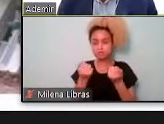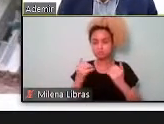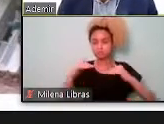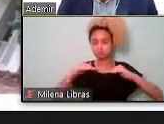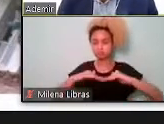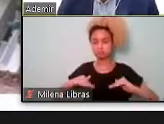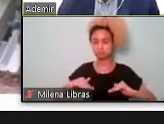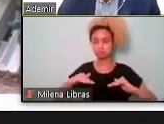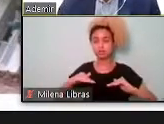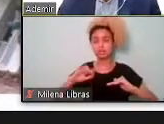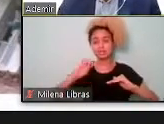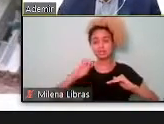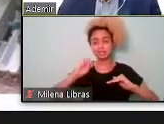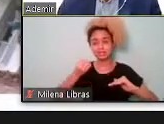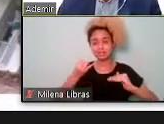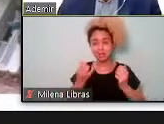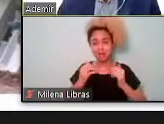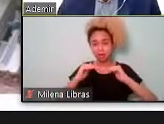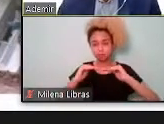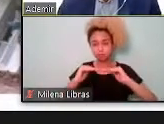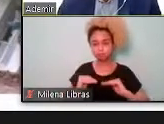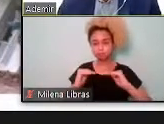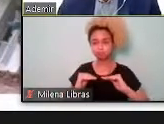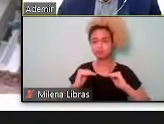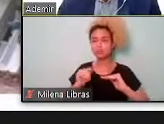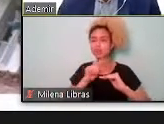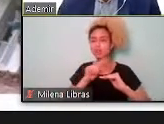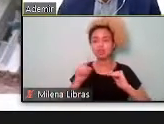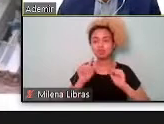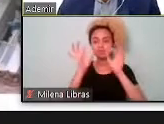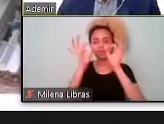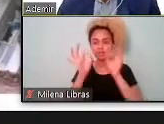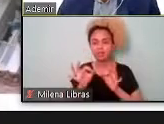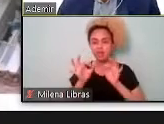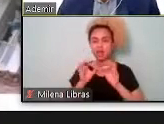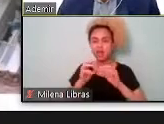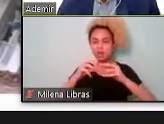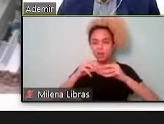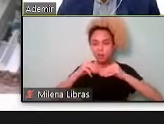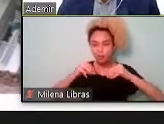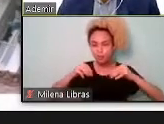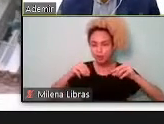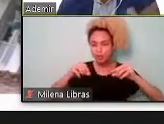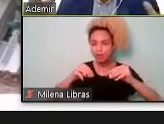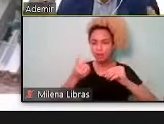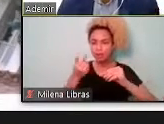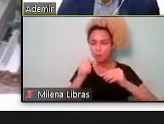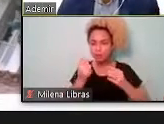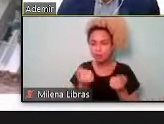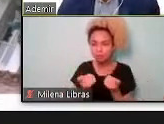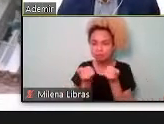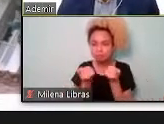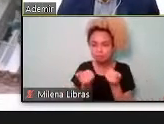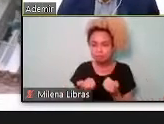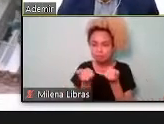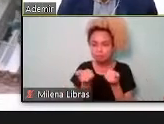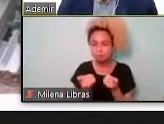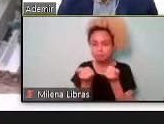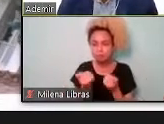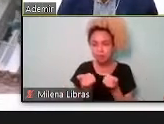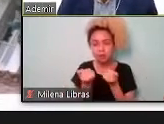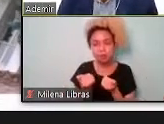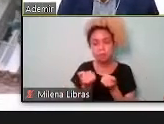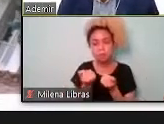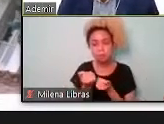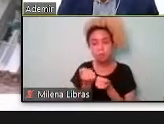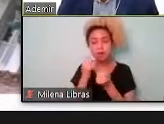está adequada, mal projetada, mal executada, o terreno não tem resistência suficiente para suportar toda a